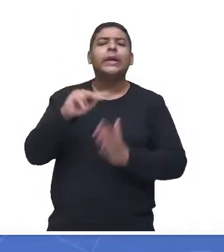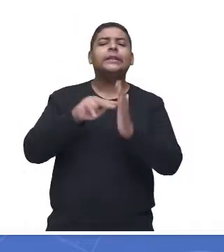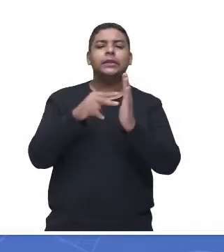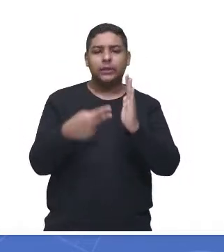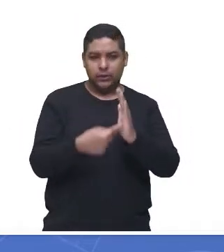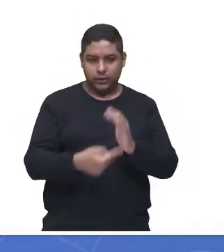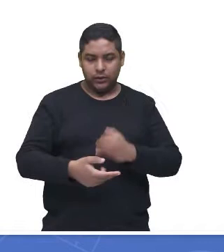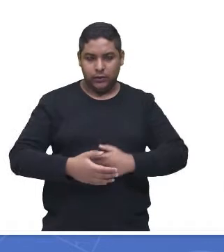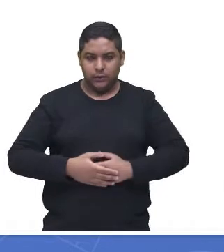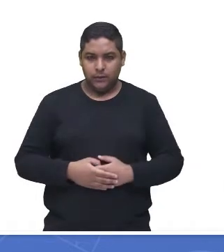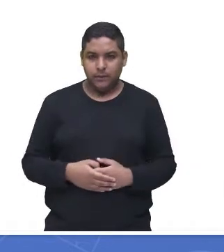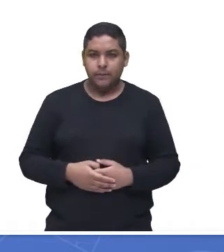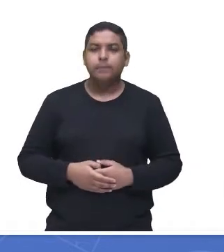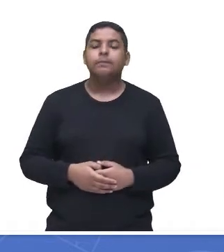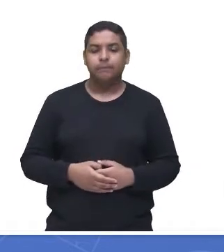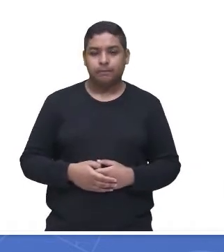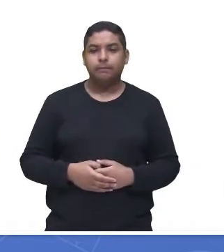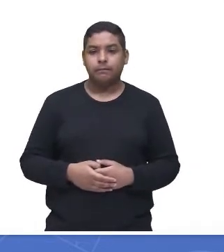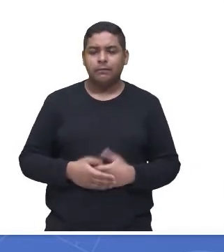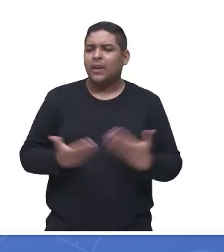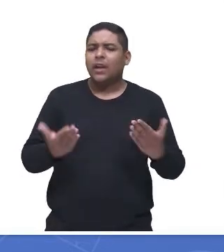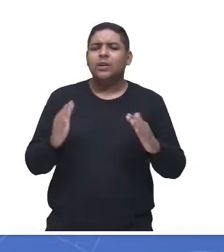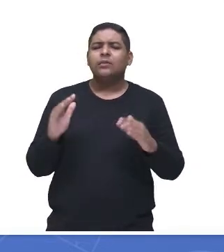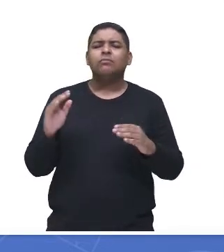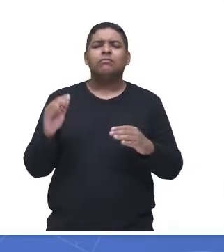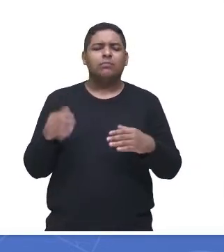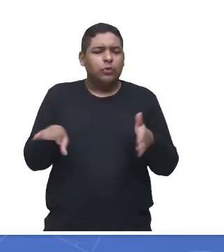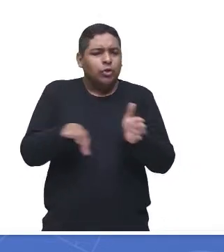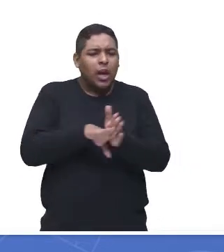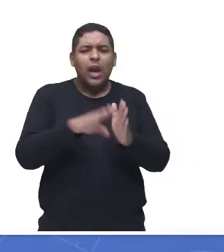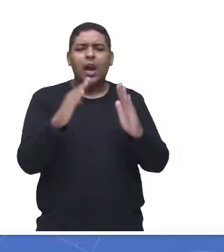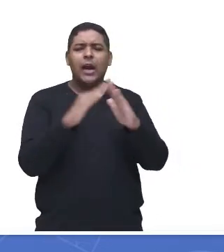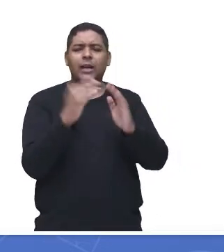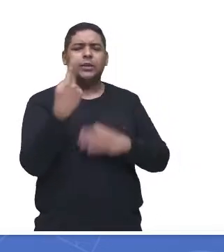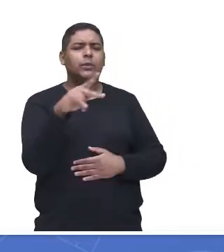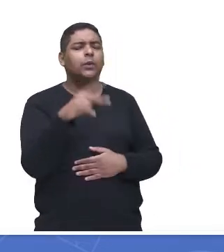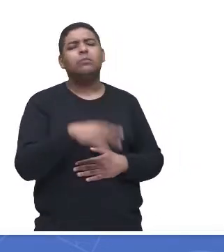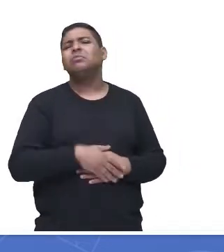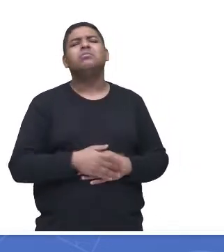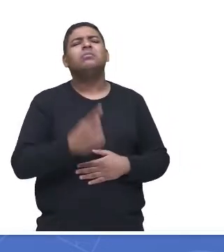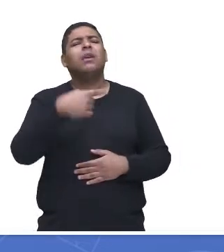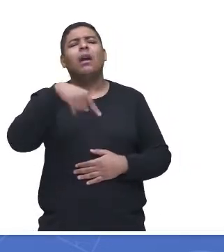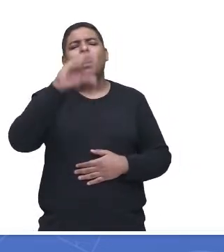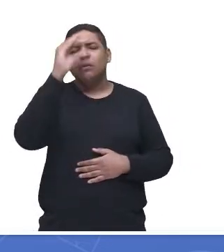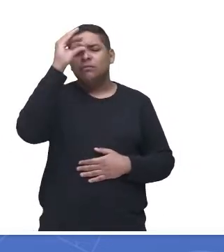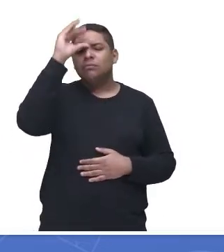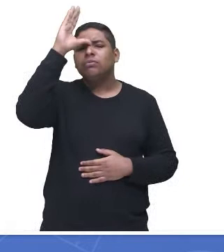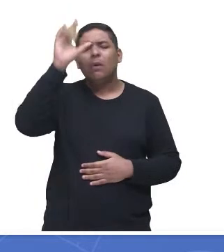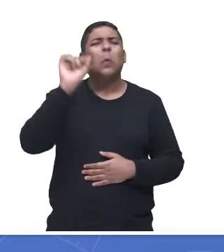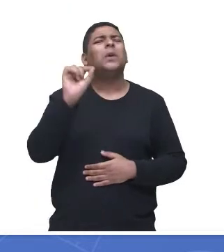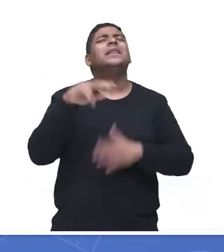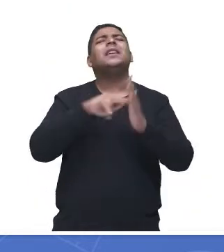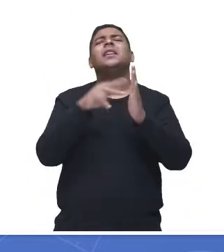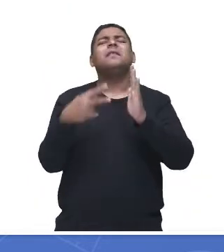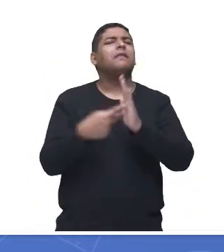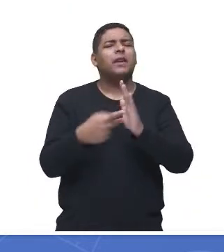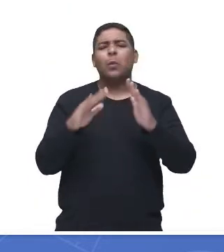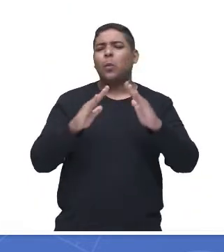agora aí, né, na sua casa e pergunta, ei, o que estão falando aí sobre o conhecimento? Ah, o que é o